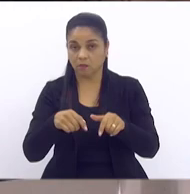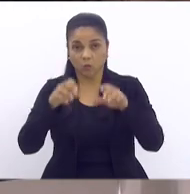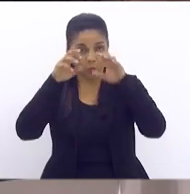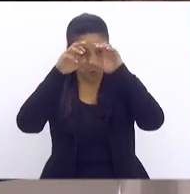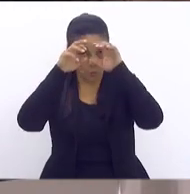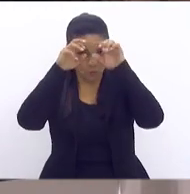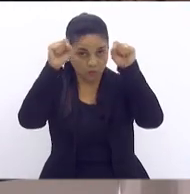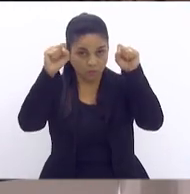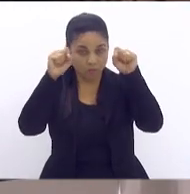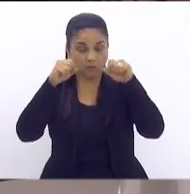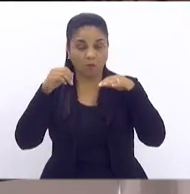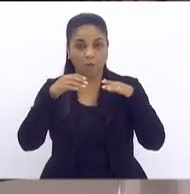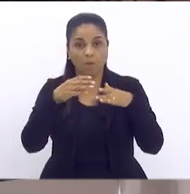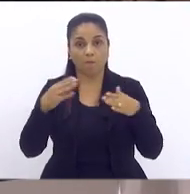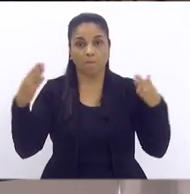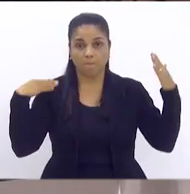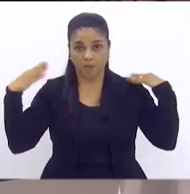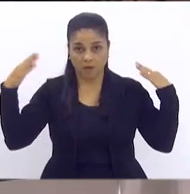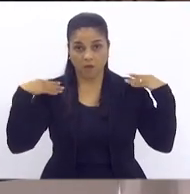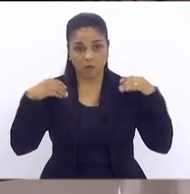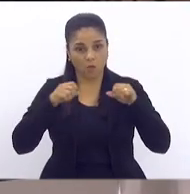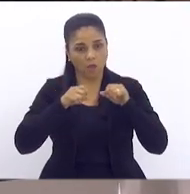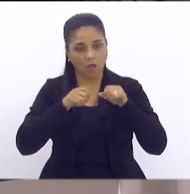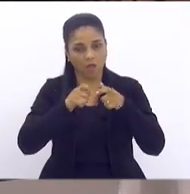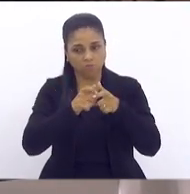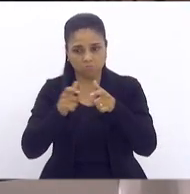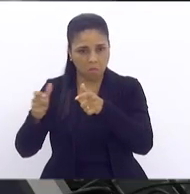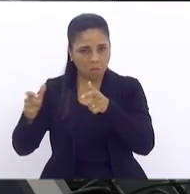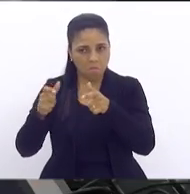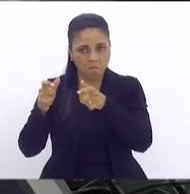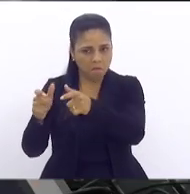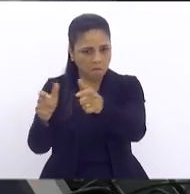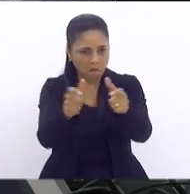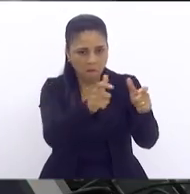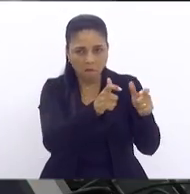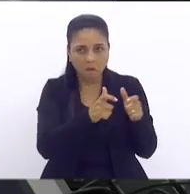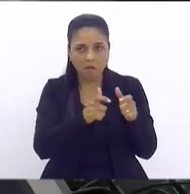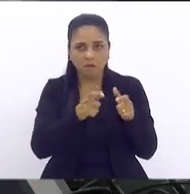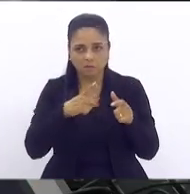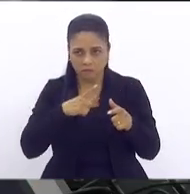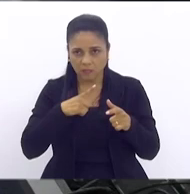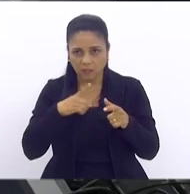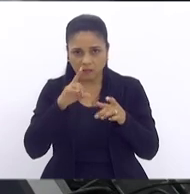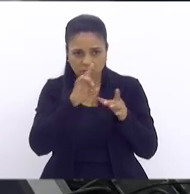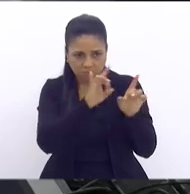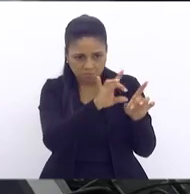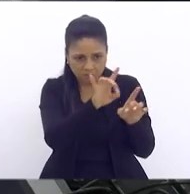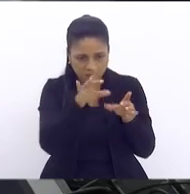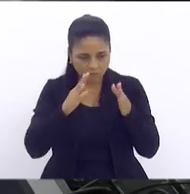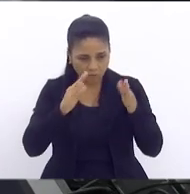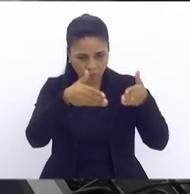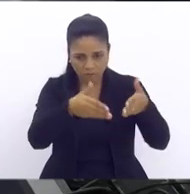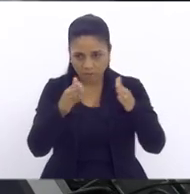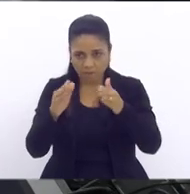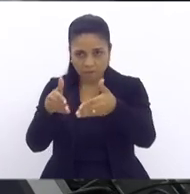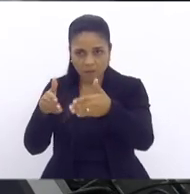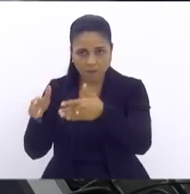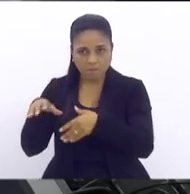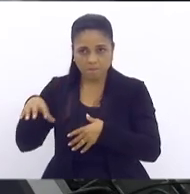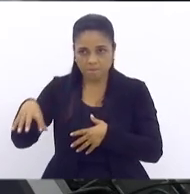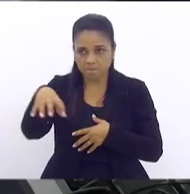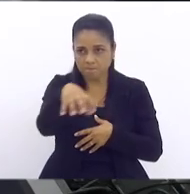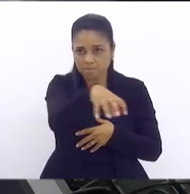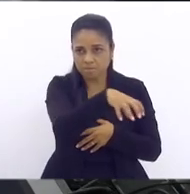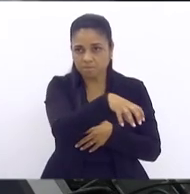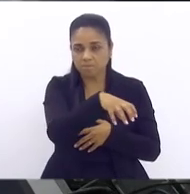É que o Tribunal Marítimo é bem amplo, né? Porque tem uma legislação federal específica para isso? É robusto. Deputado Lucinha, a gente está